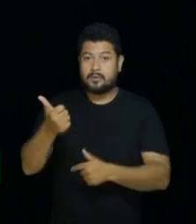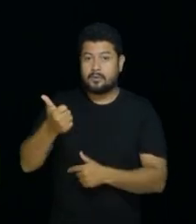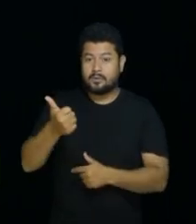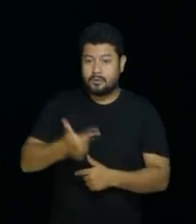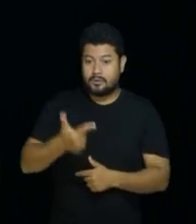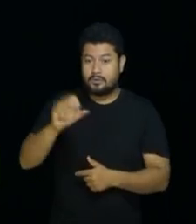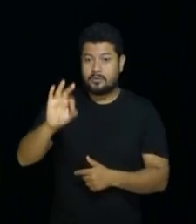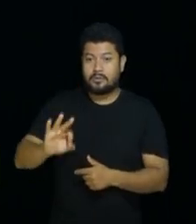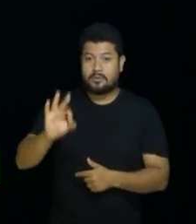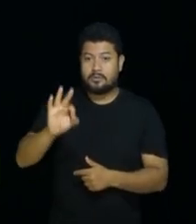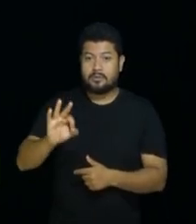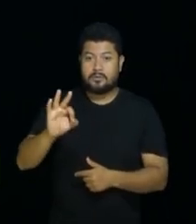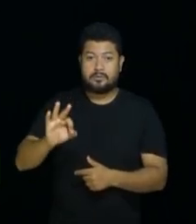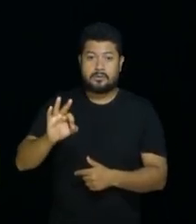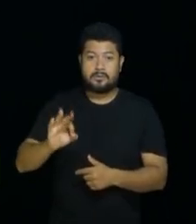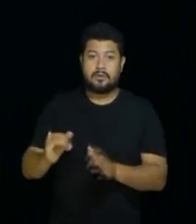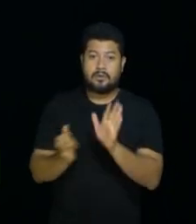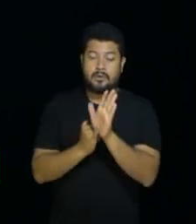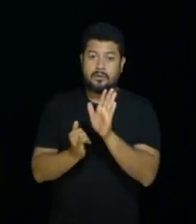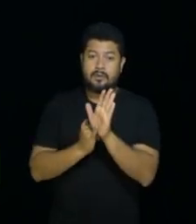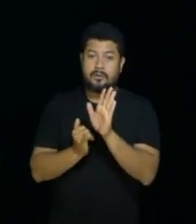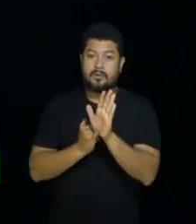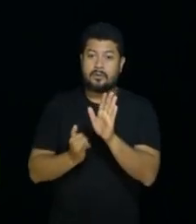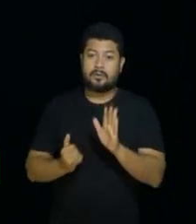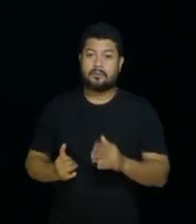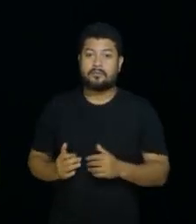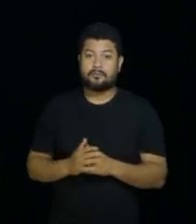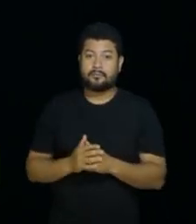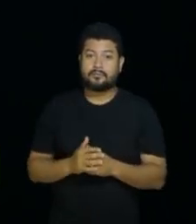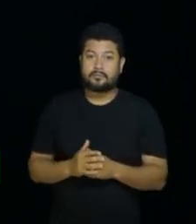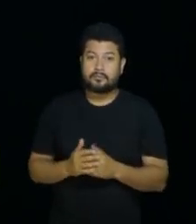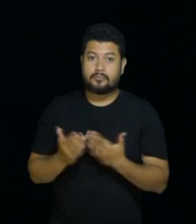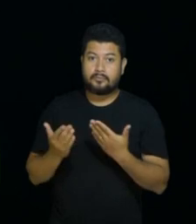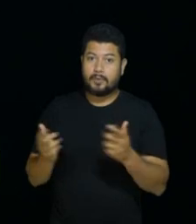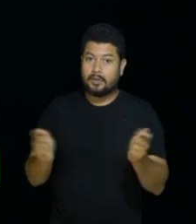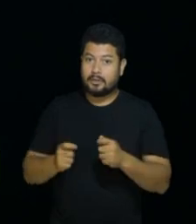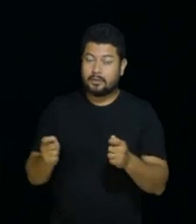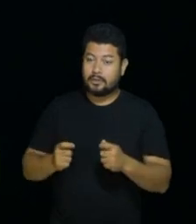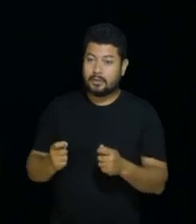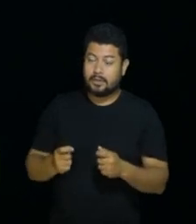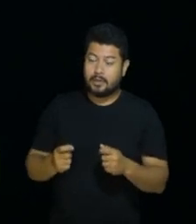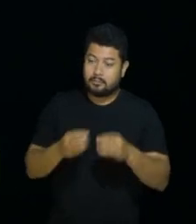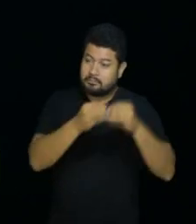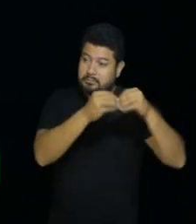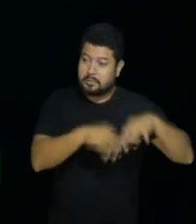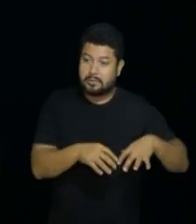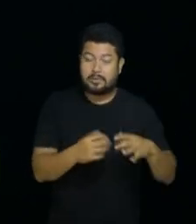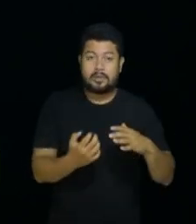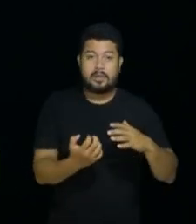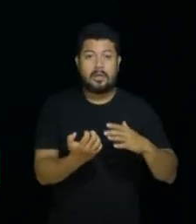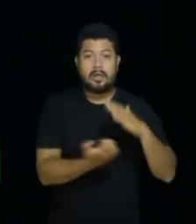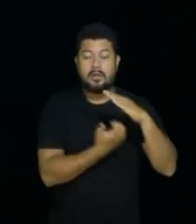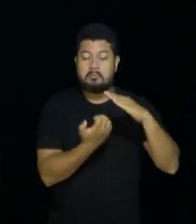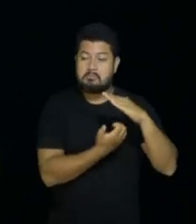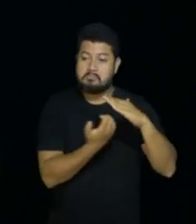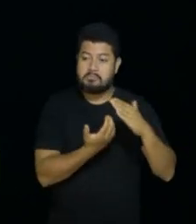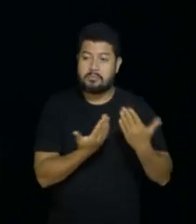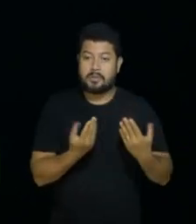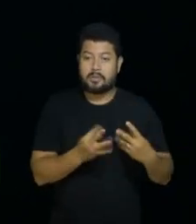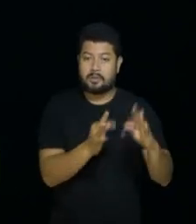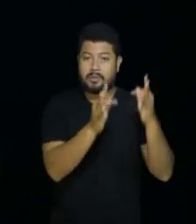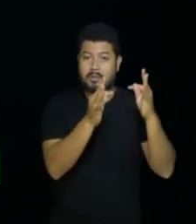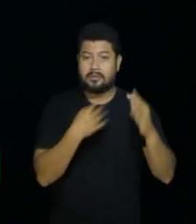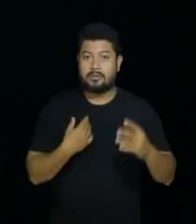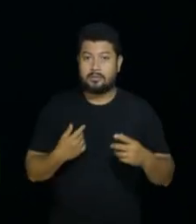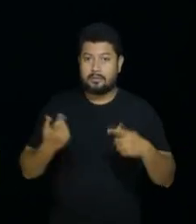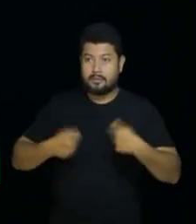impostos, a gente está fazendo uma revisão que pode afetar diretamente as nossas empresas. Então, é muito importante que a gente veja a tecnologia com esses